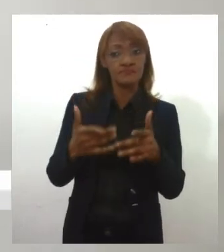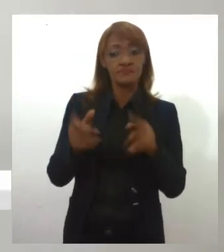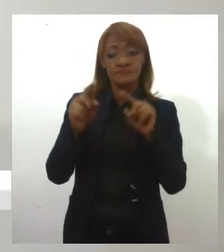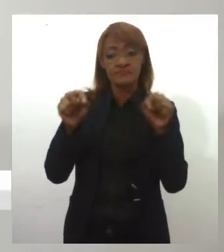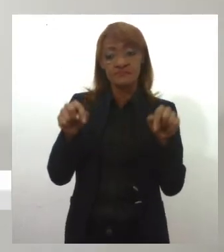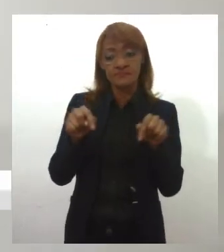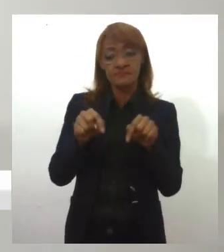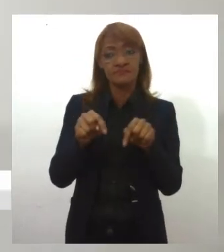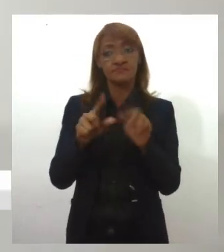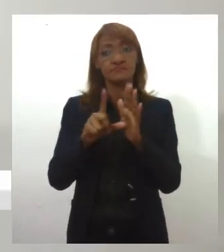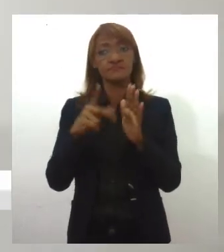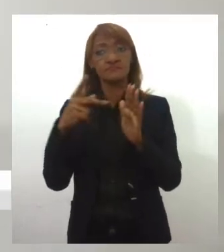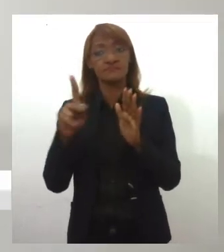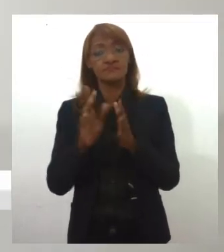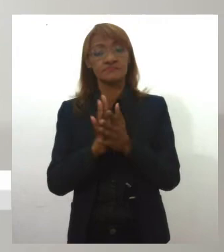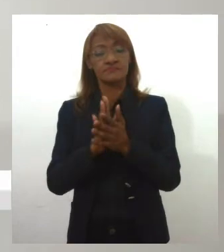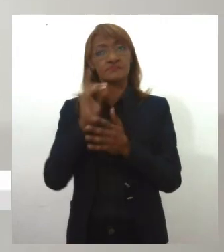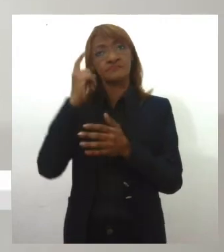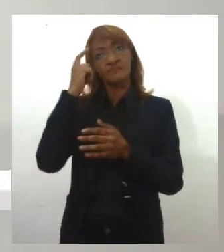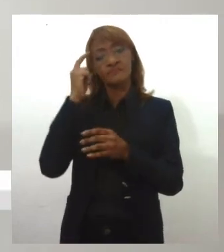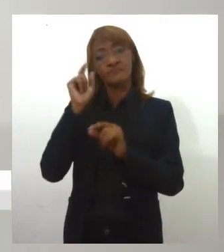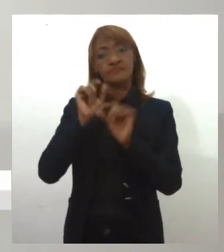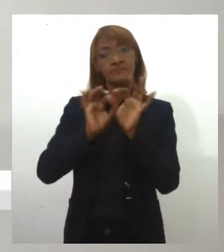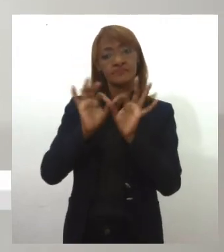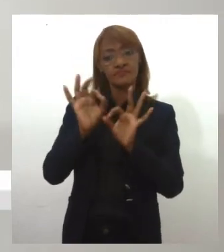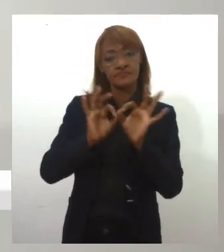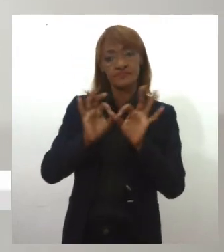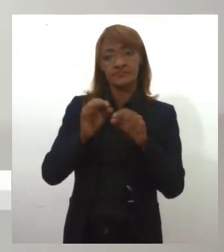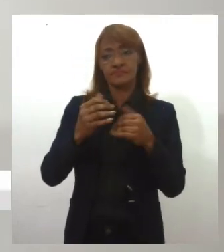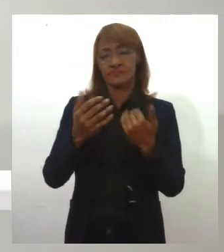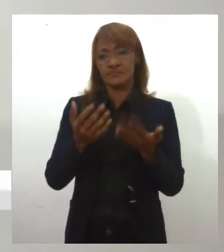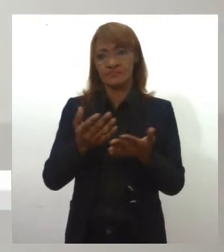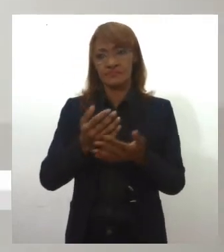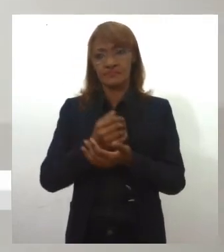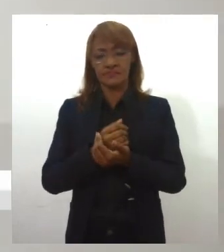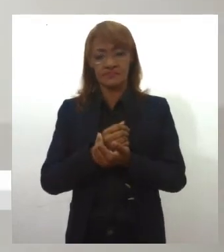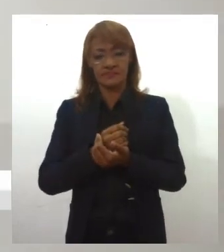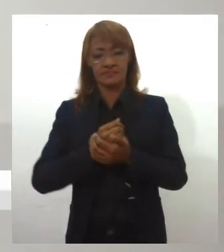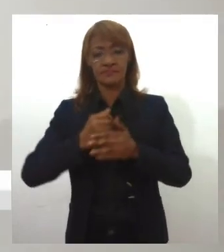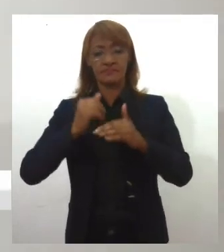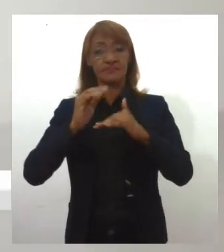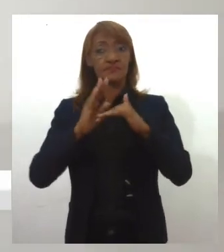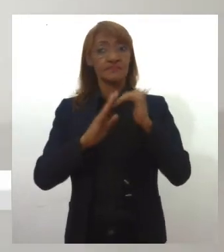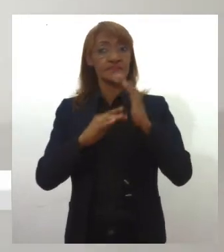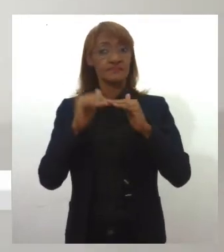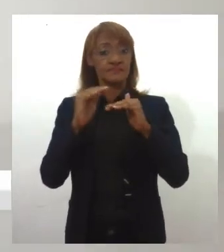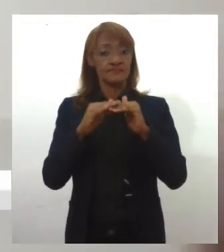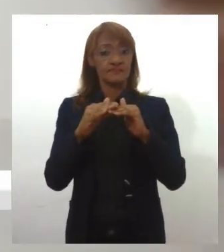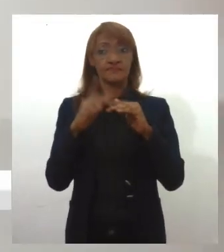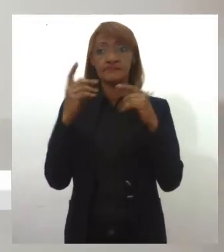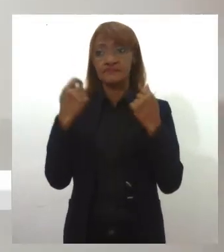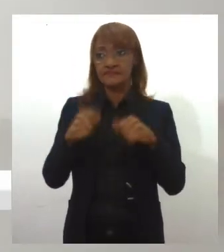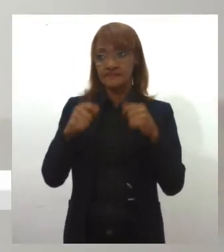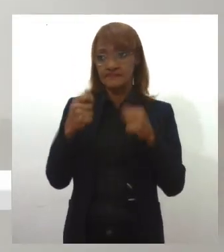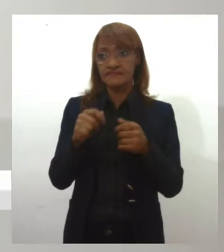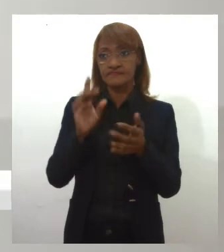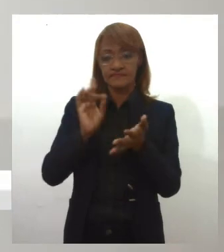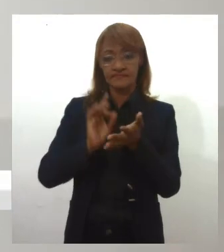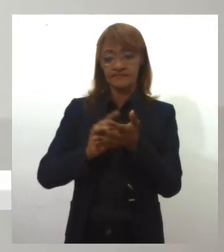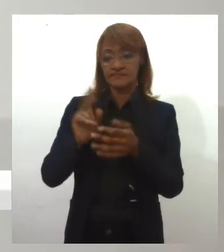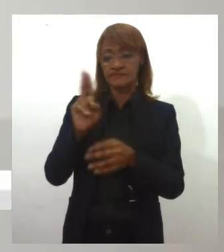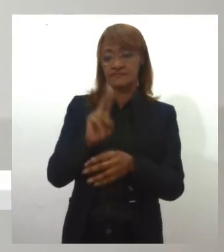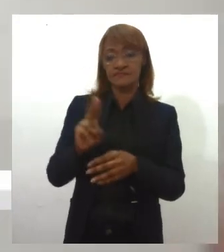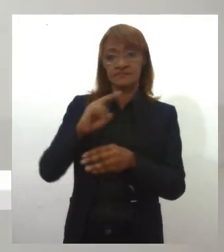conduzir dessa forma, né? Uhum. Então, se não for uma profissão como medicina, que precisa da universidade, afinal é